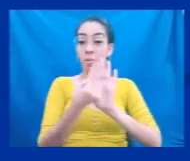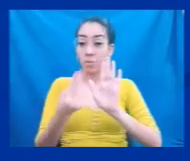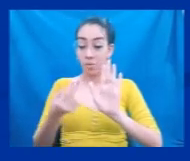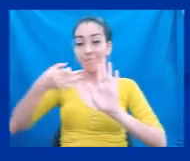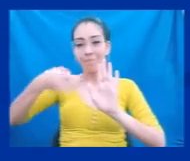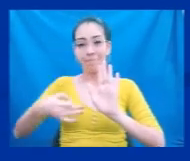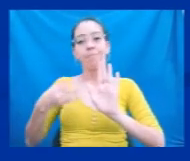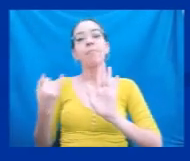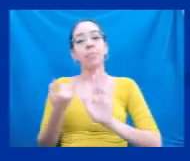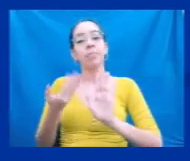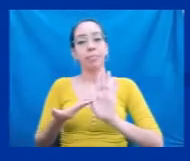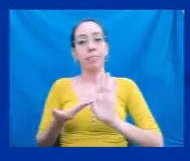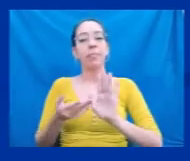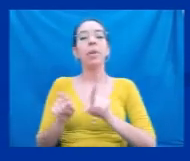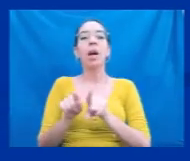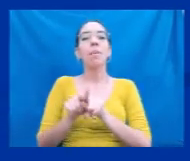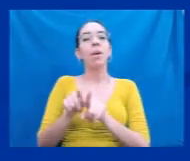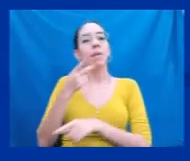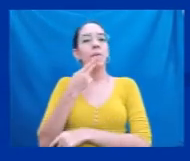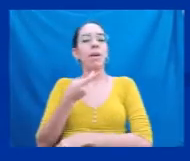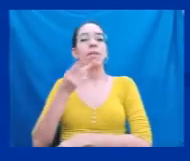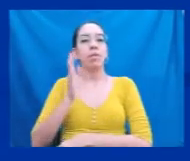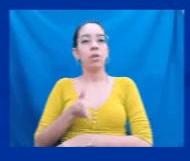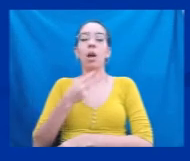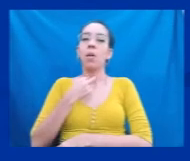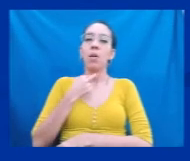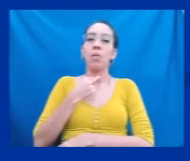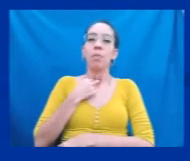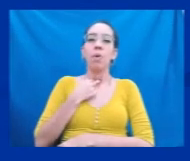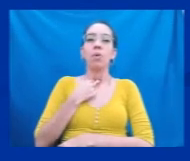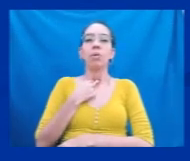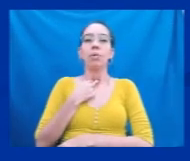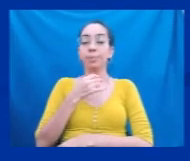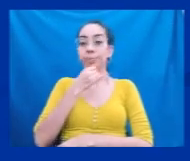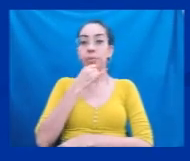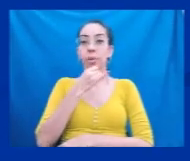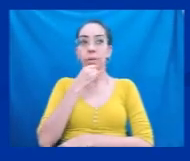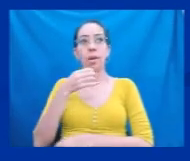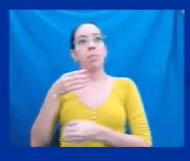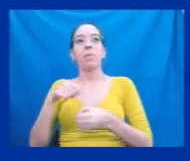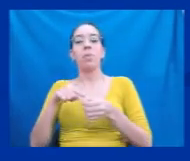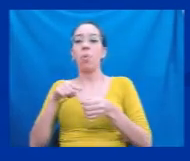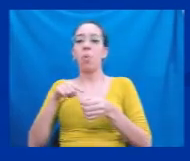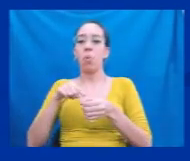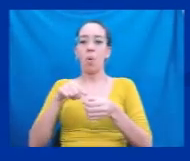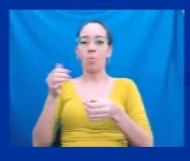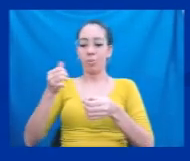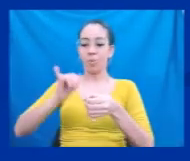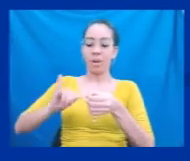e, como eu já comentei anteriormente, nenhum produto químico deve ser guardado em exposição direta à luz e nenhum frasco, obviamente, deve